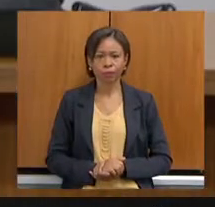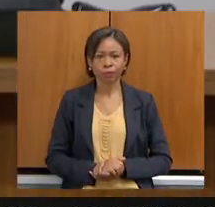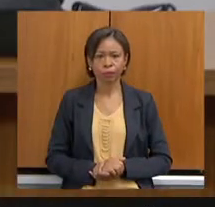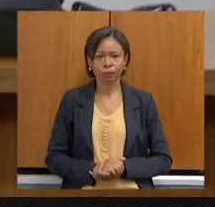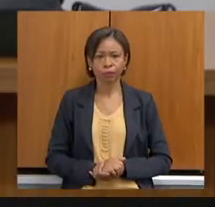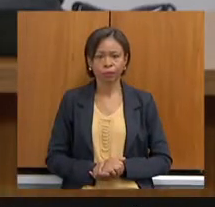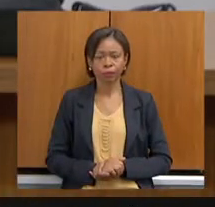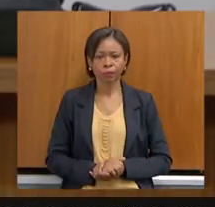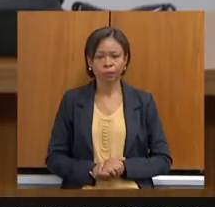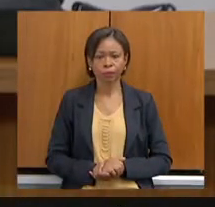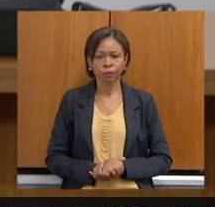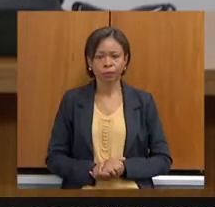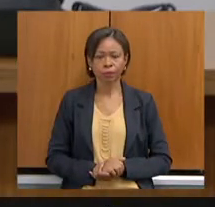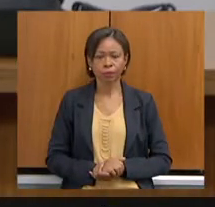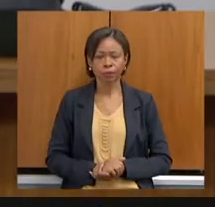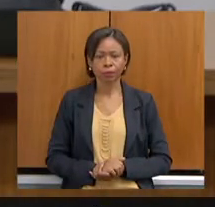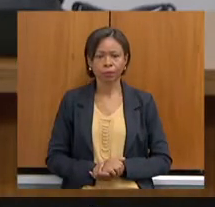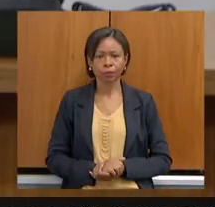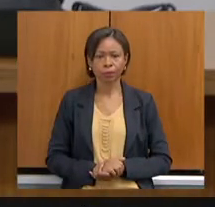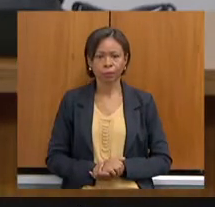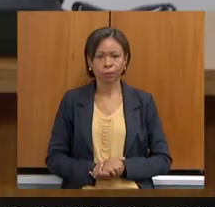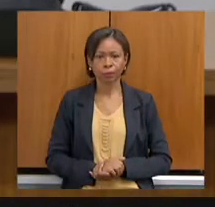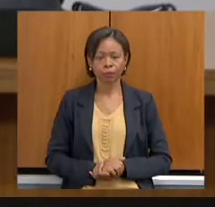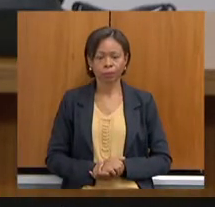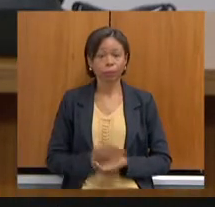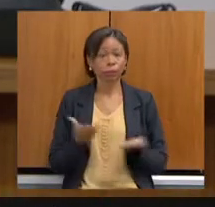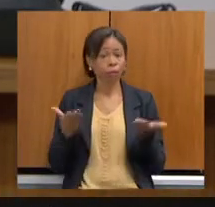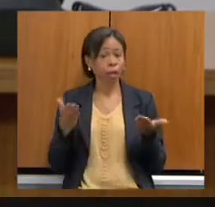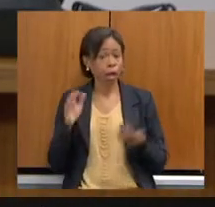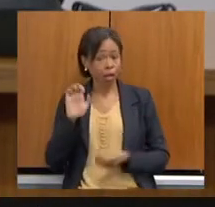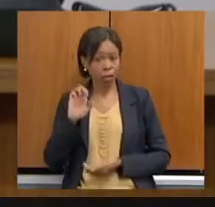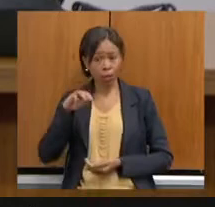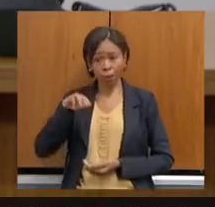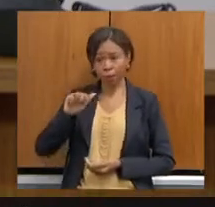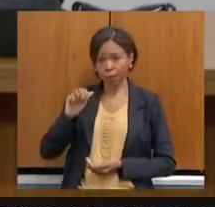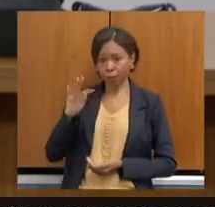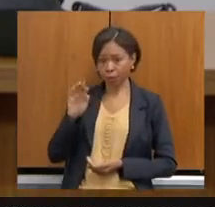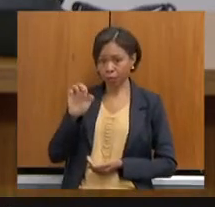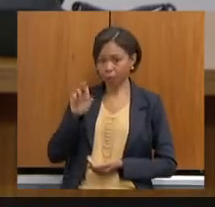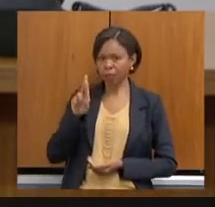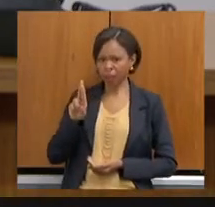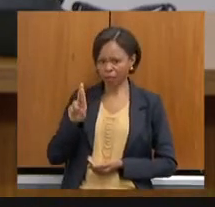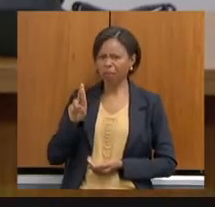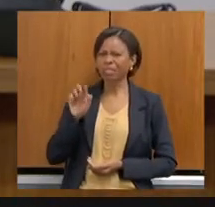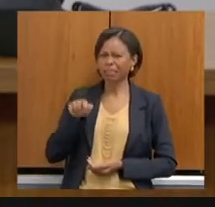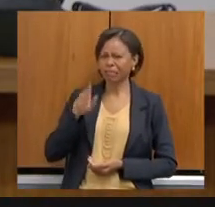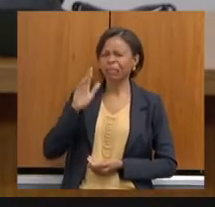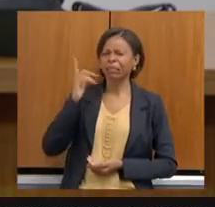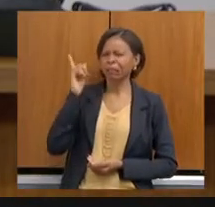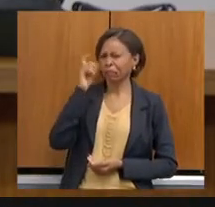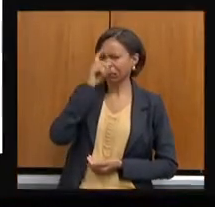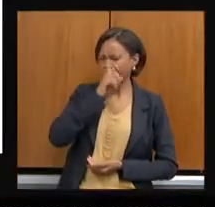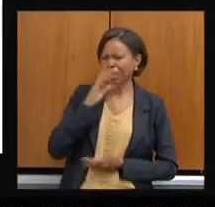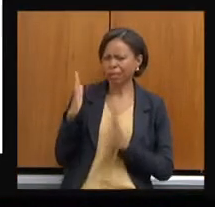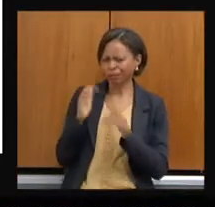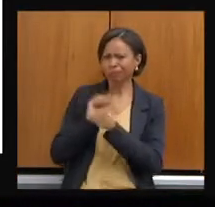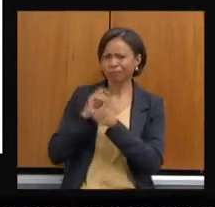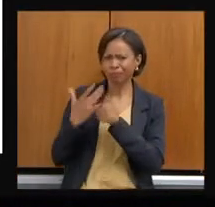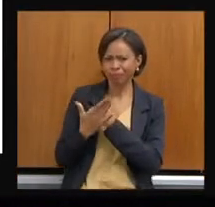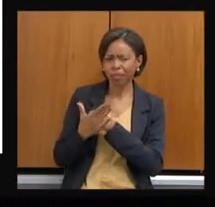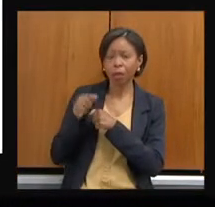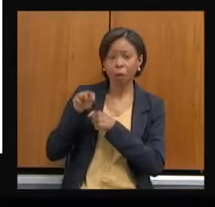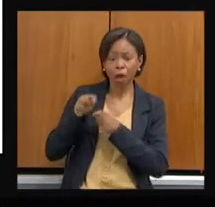é bem Vamos então a nossos cinco lados a imaté com toda a dificuldade da pandemia intensificou